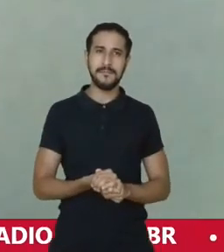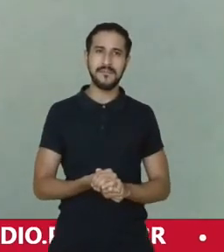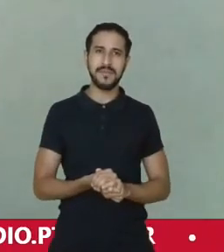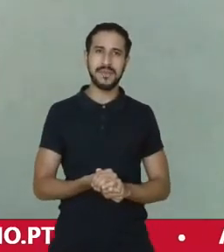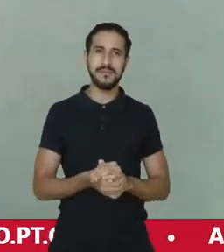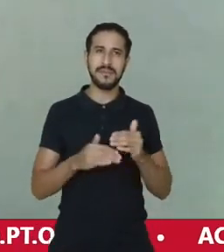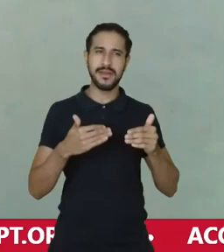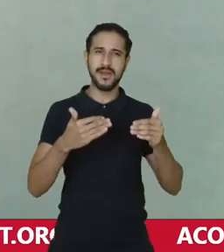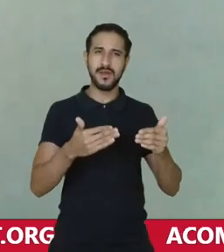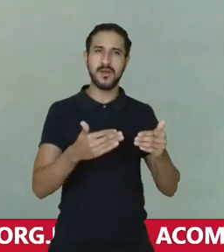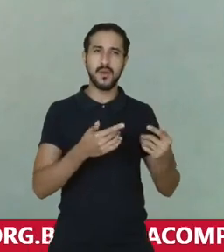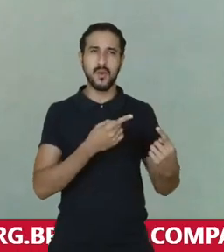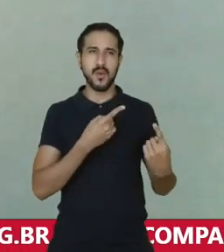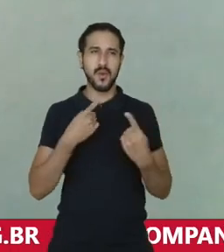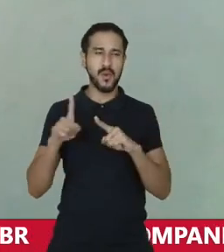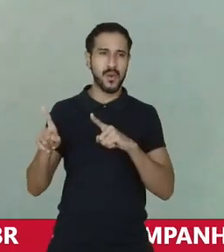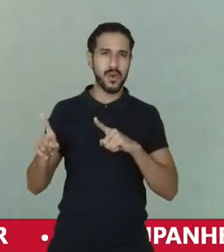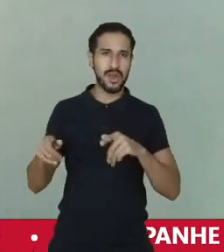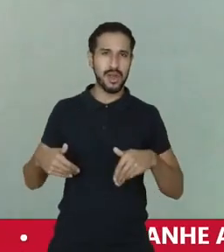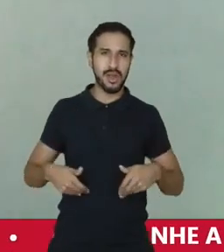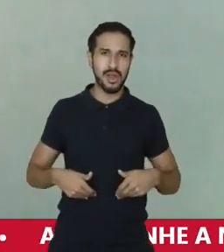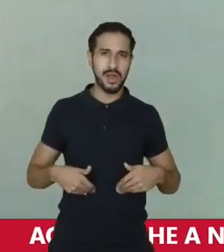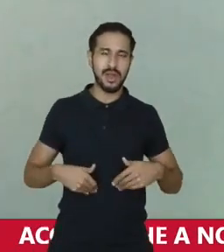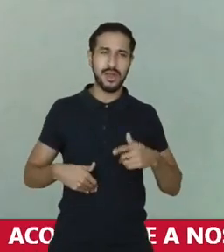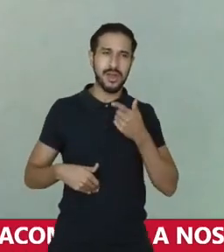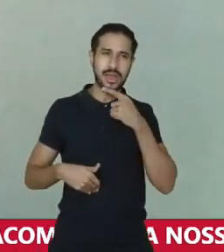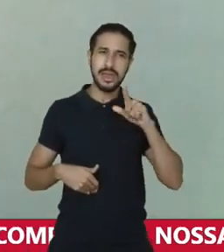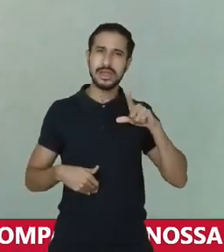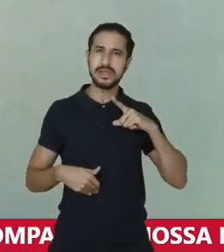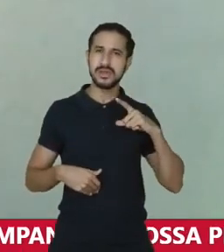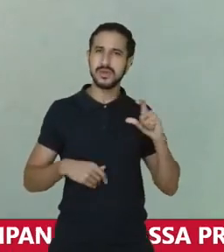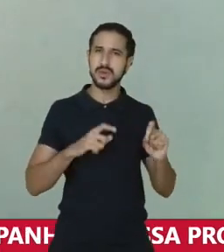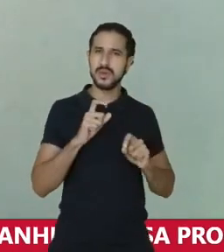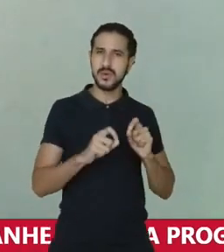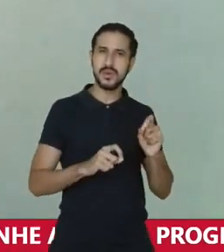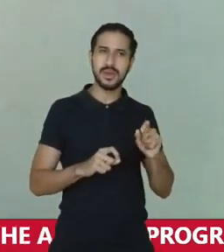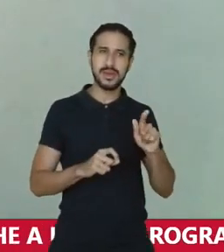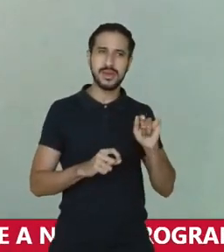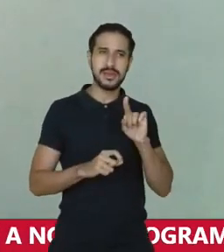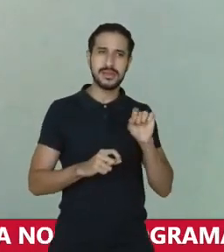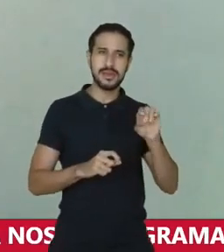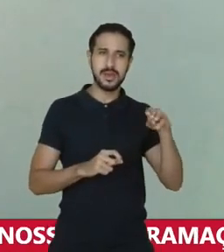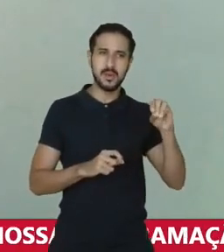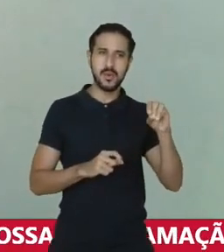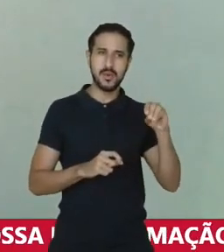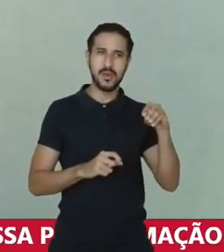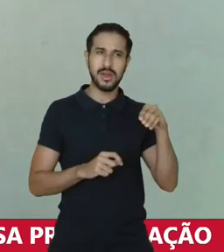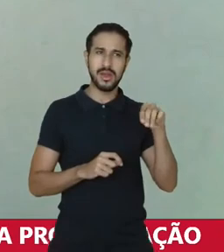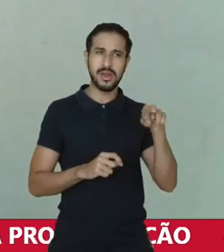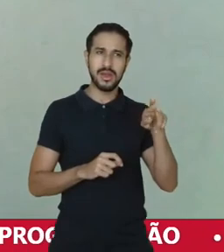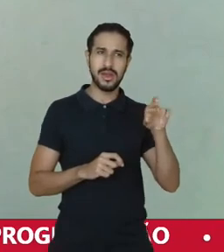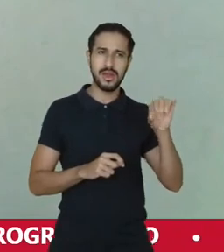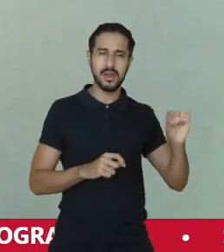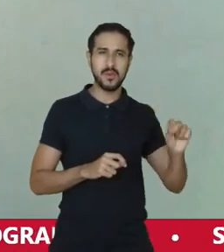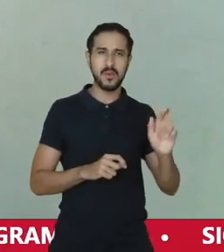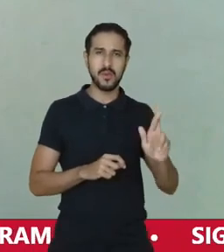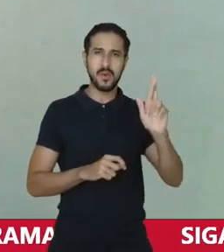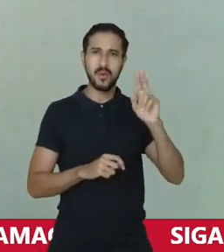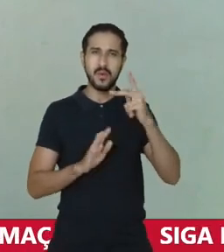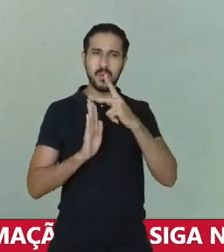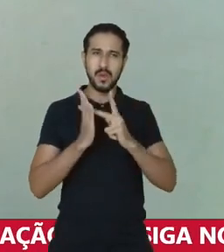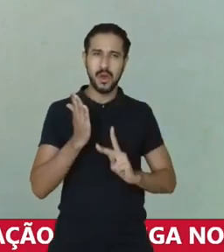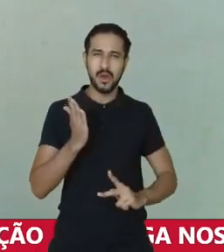Fome, né? Do combate à fome, onde ele tinha nada menos que Graziano Ramos ali, com um plano